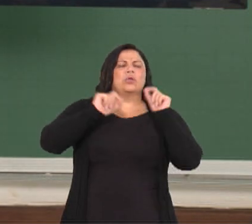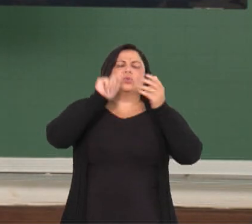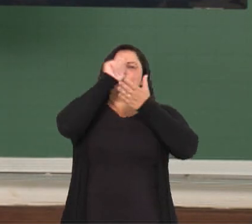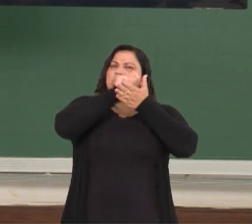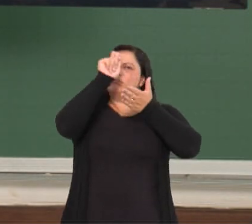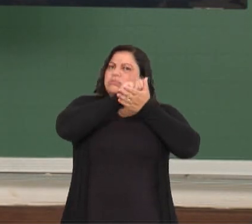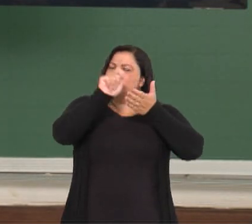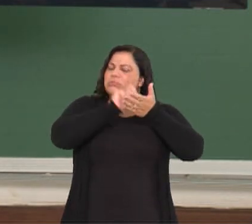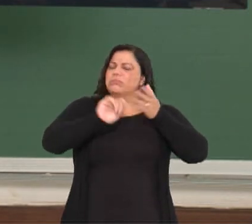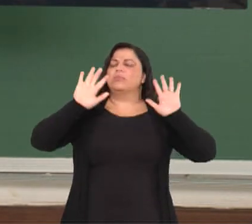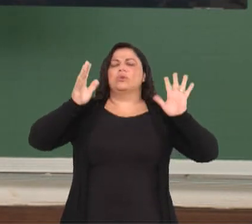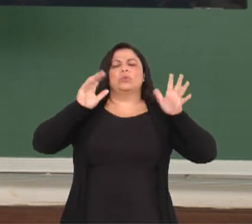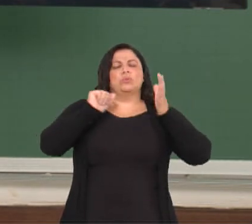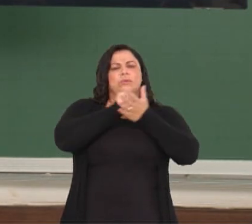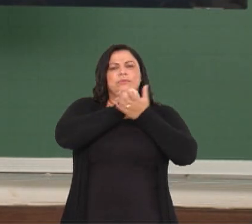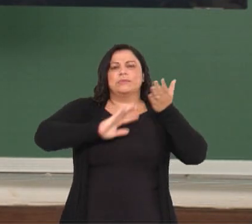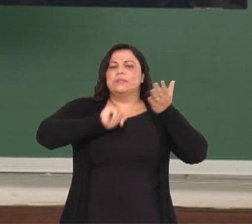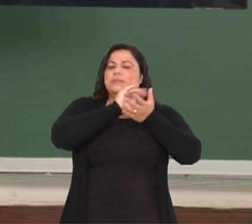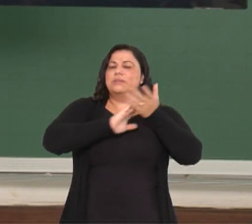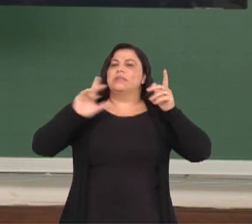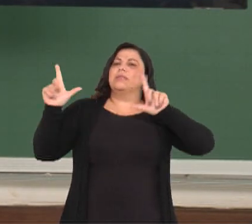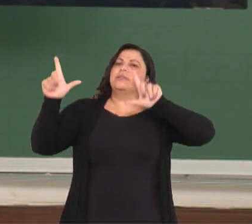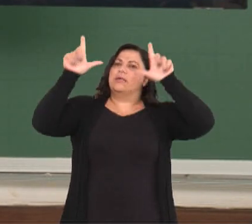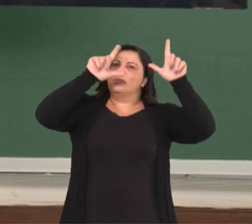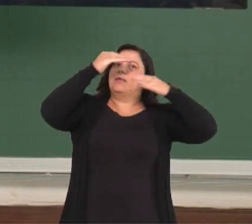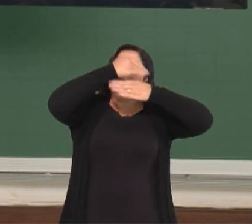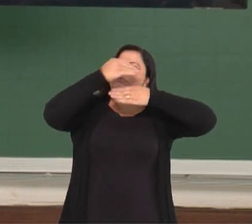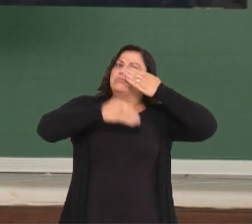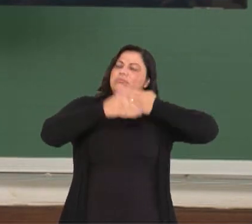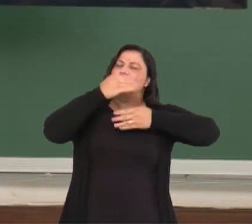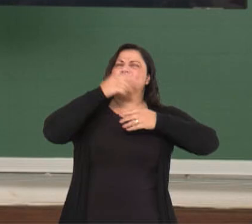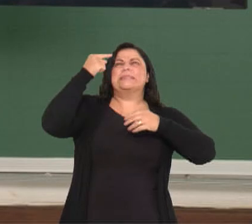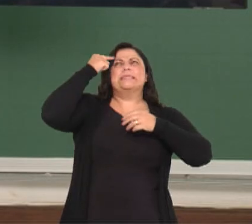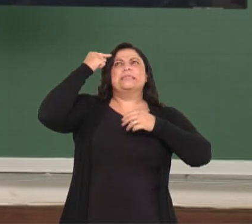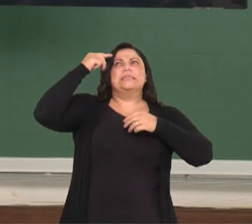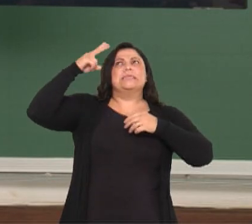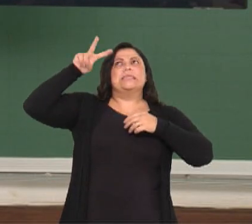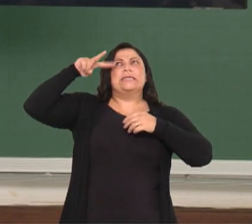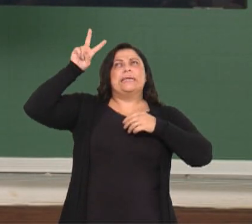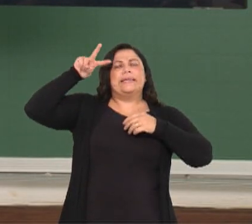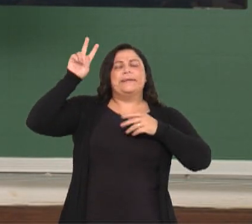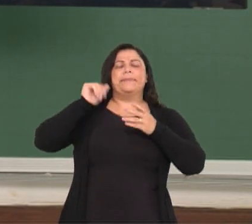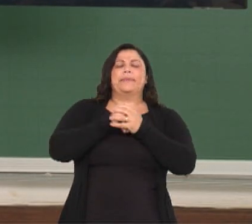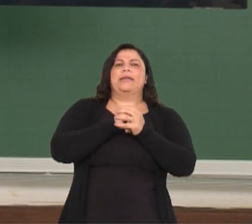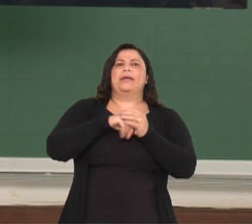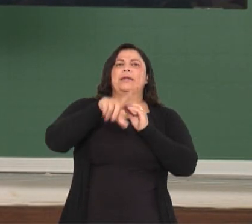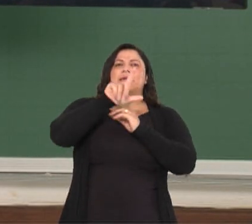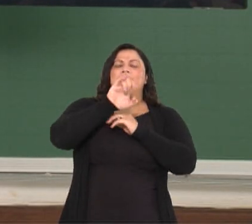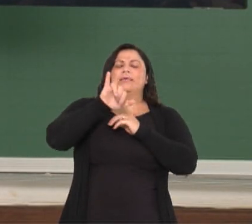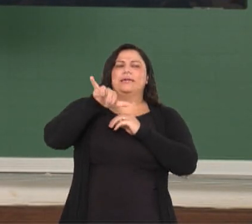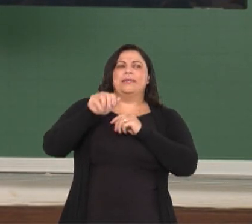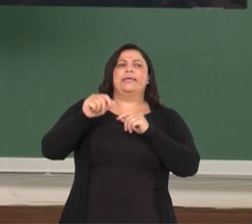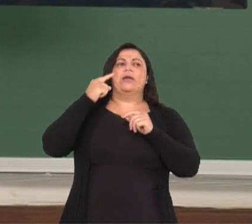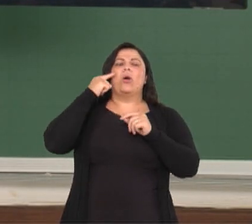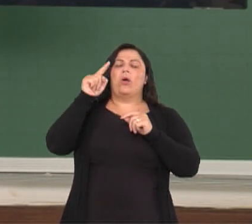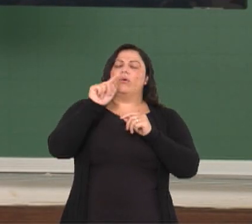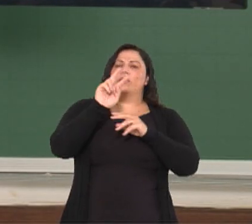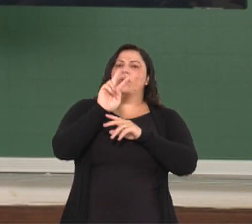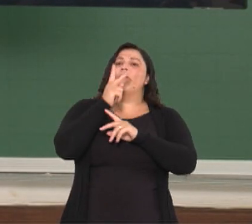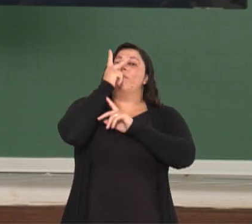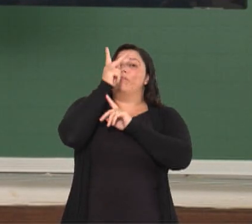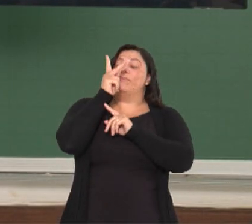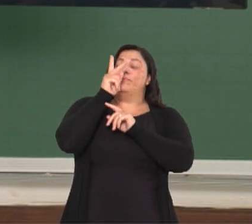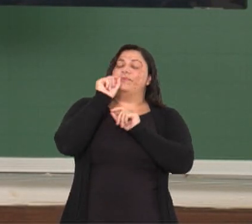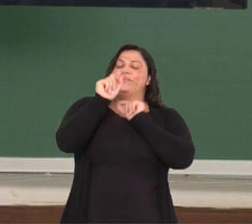fizemos exercício, já estava no slide, mas agora tenta lembrar aqui mentalmente da equação da lei de Coulomb. Força